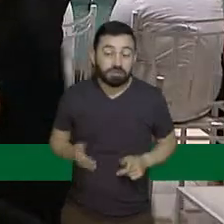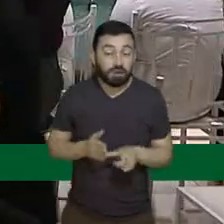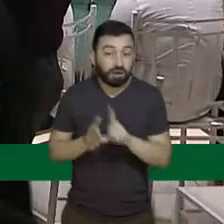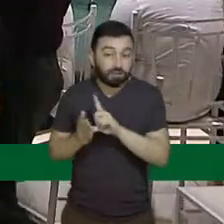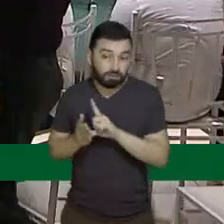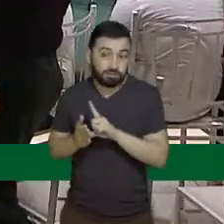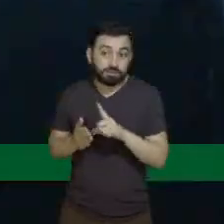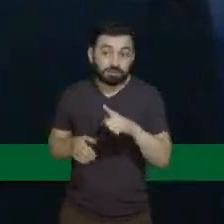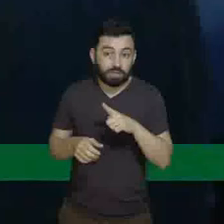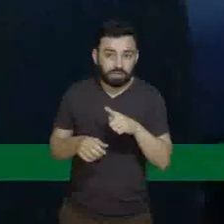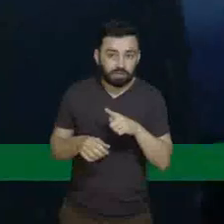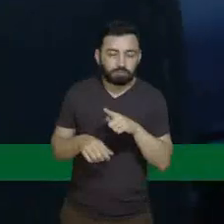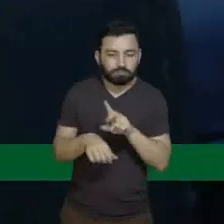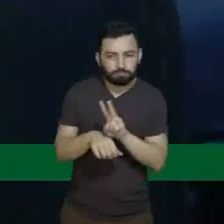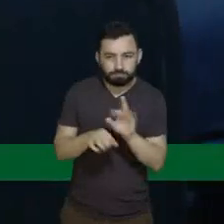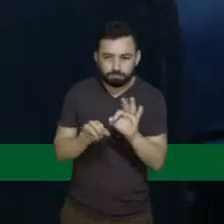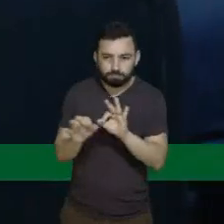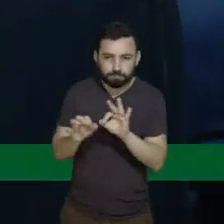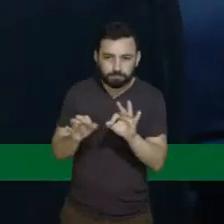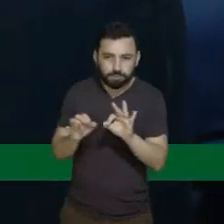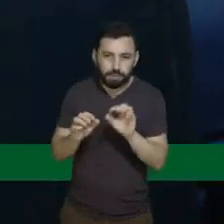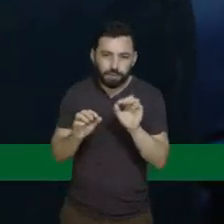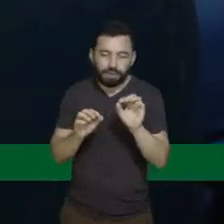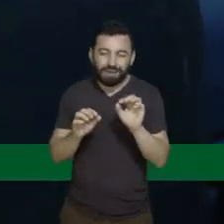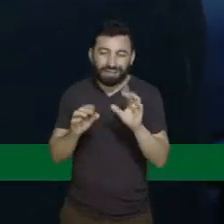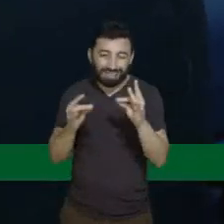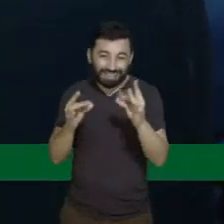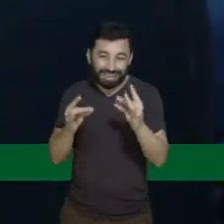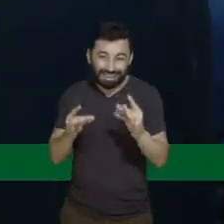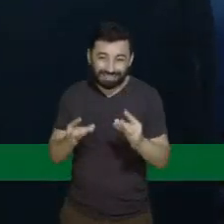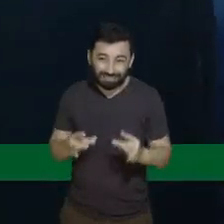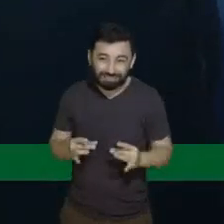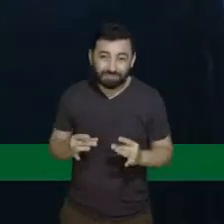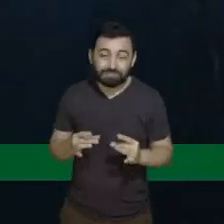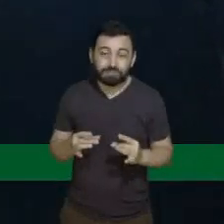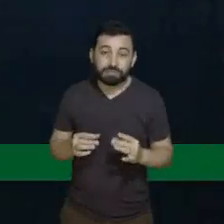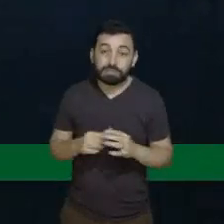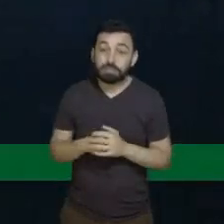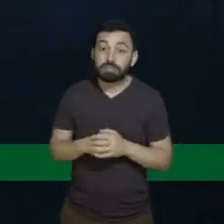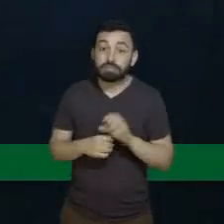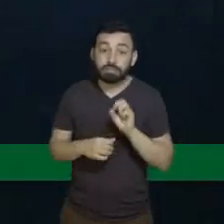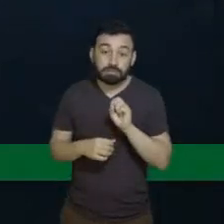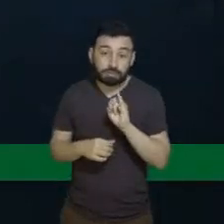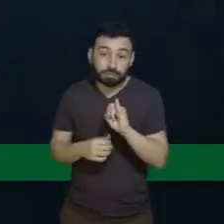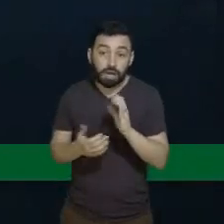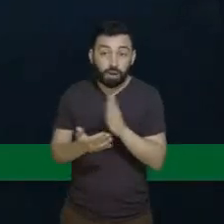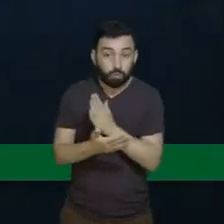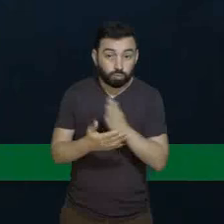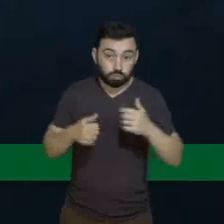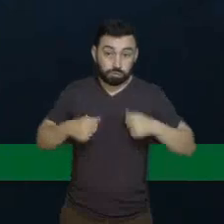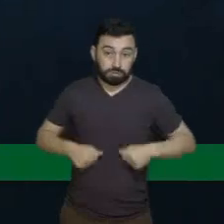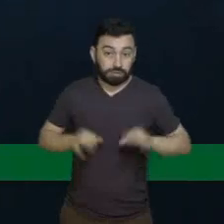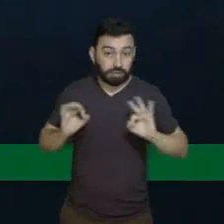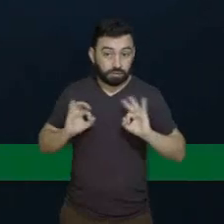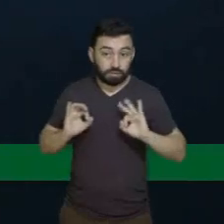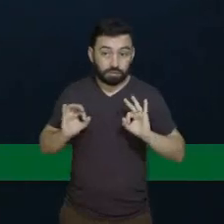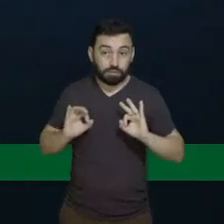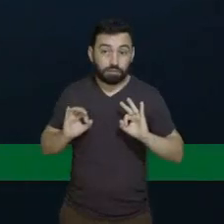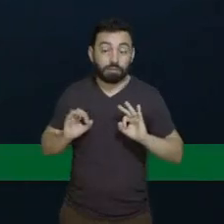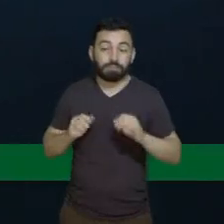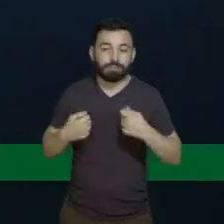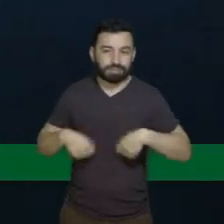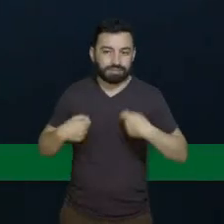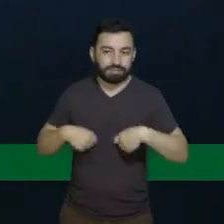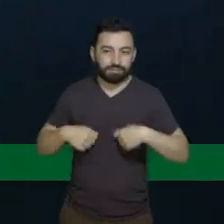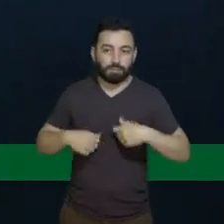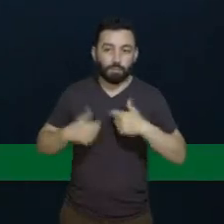e milimetricamente medido em cada deputado, mas se algum não servir a camisa, eu sugiro fazer uma dieta.